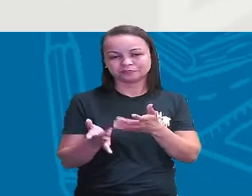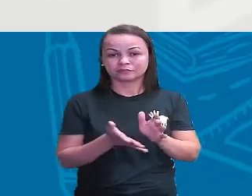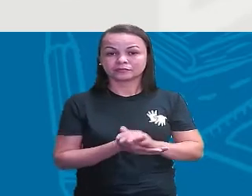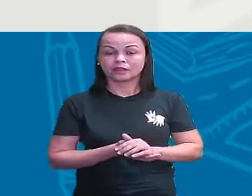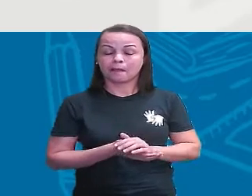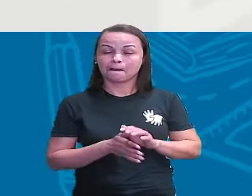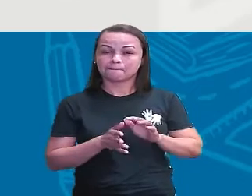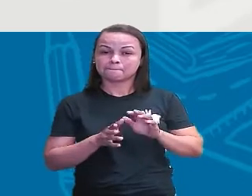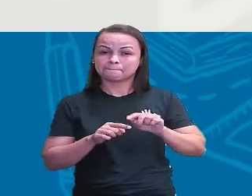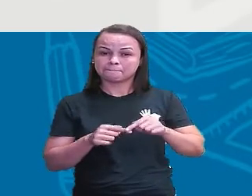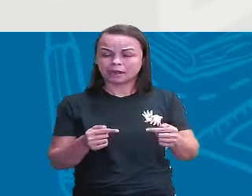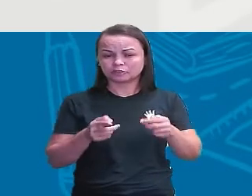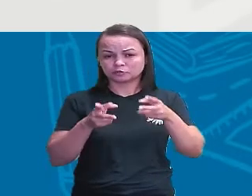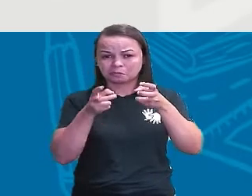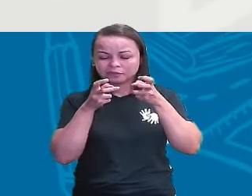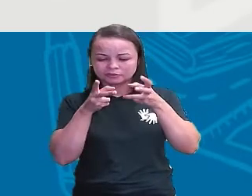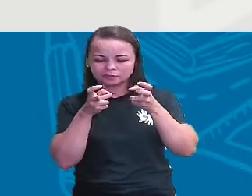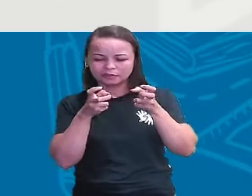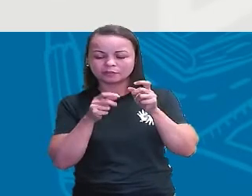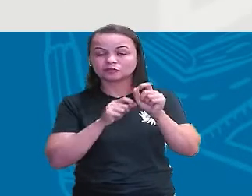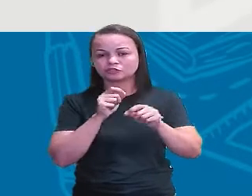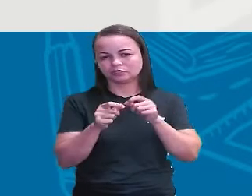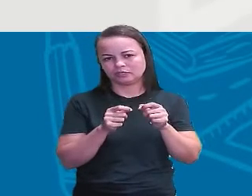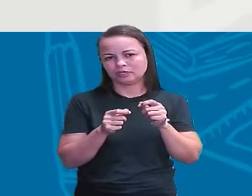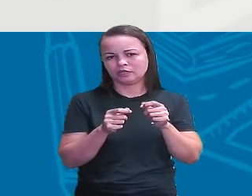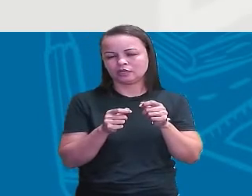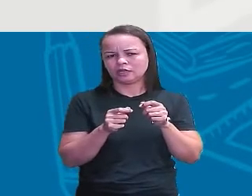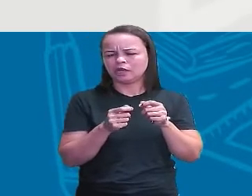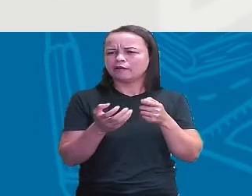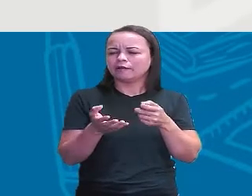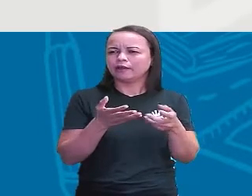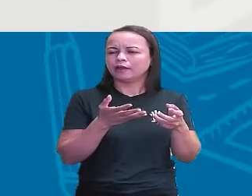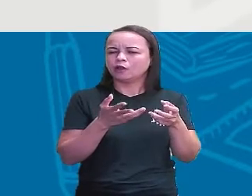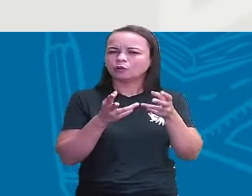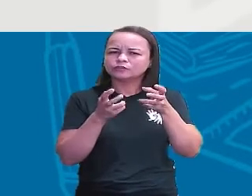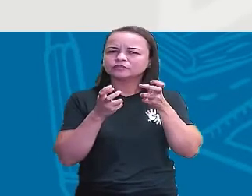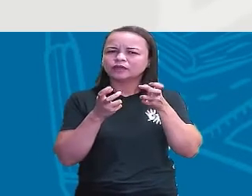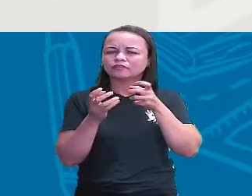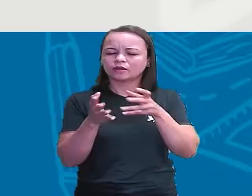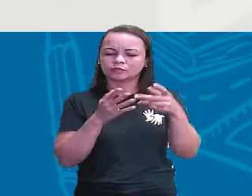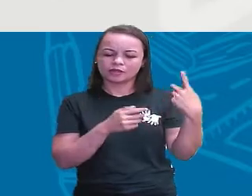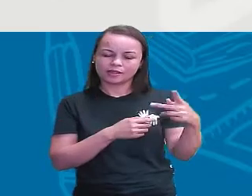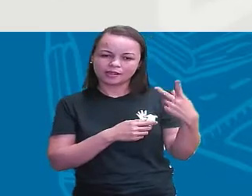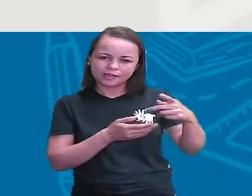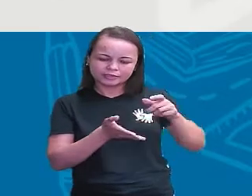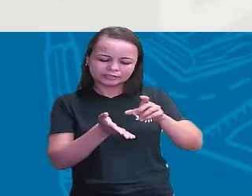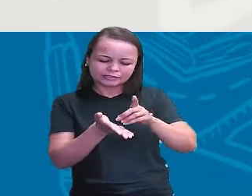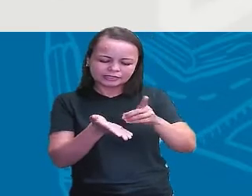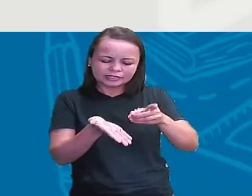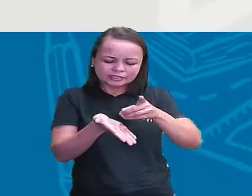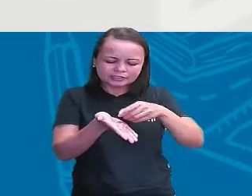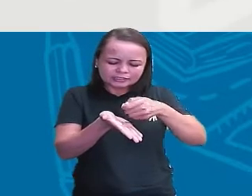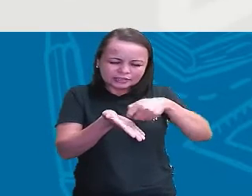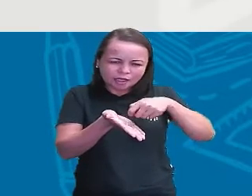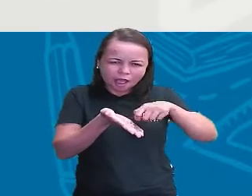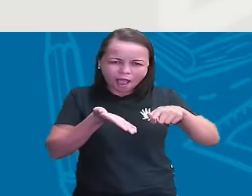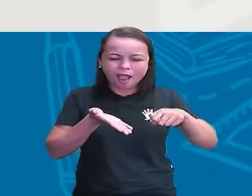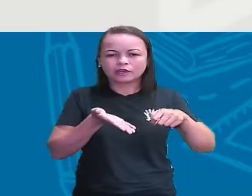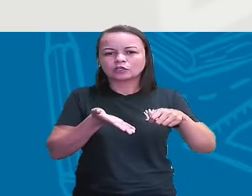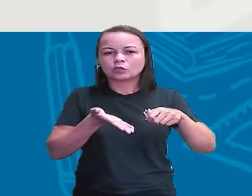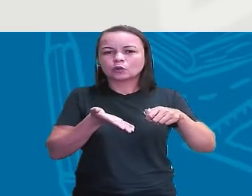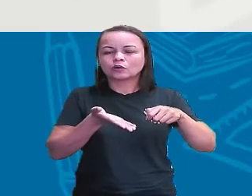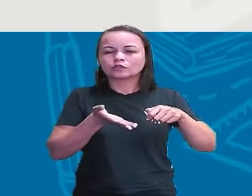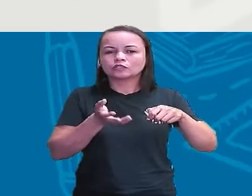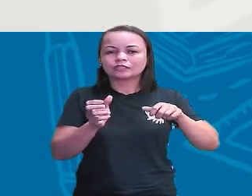se nós percebemos, se nós notarmos assim, esse diário está sendo substituído hoje também pelas